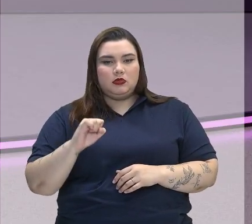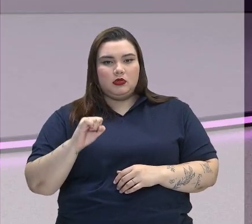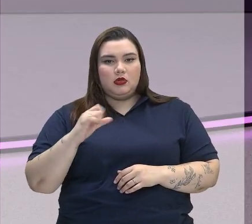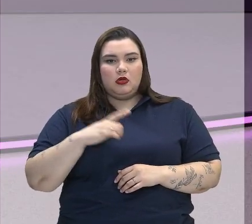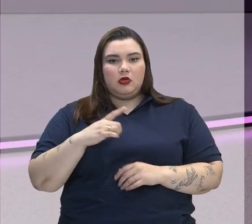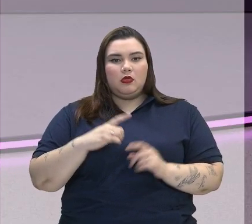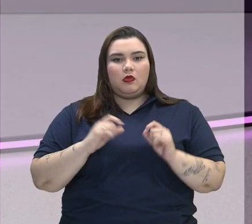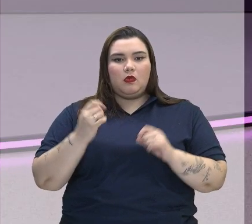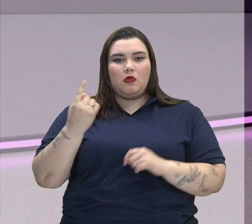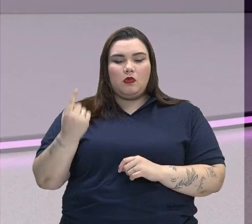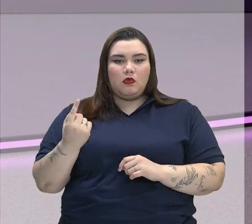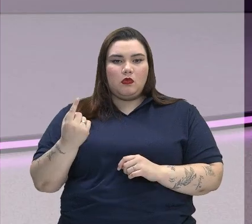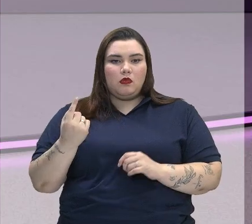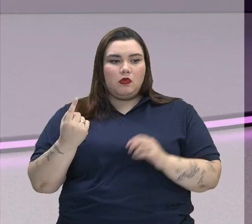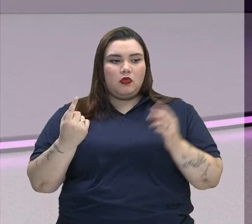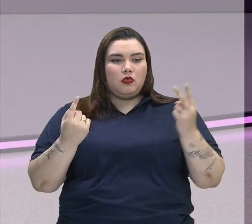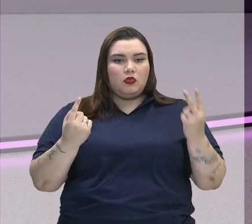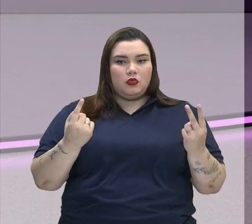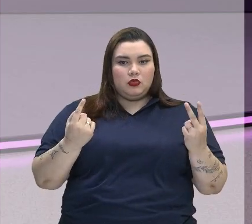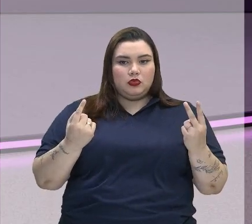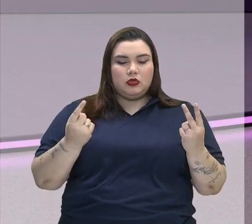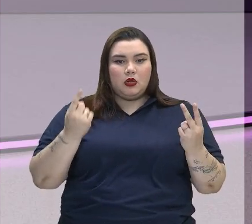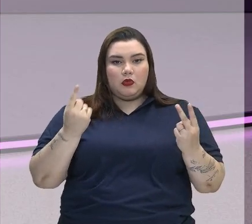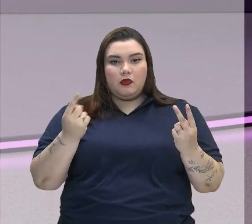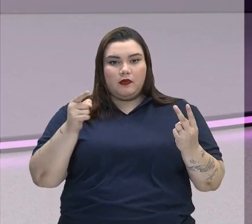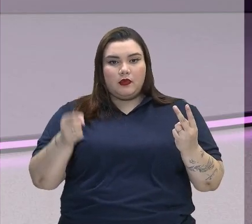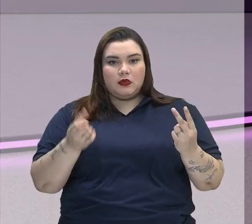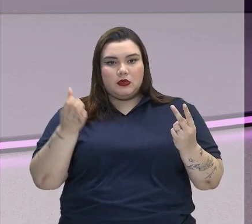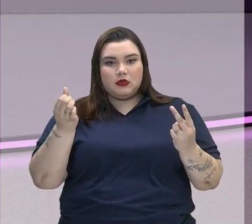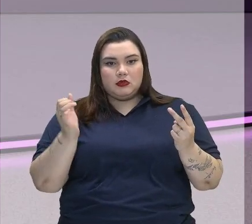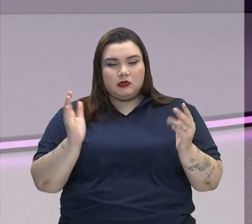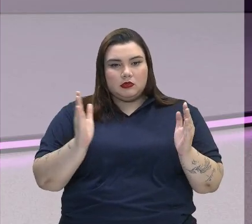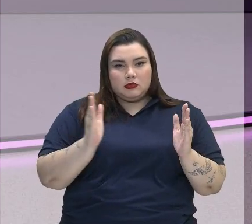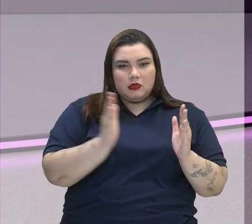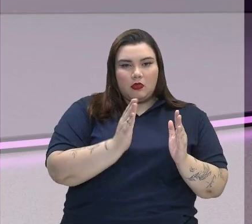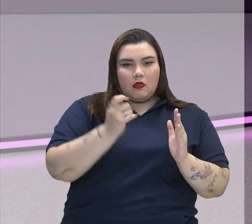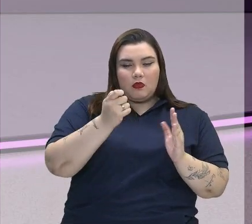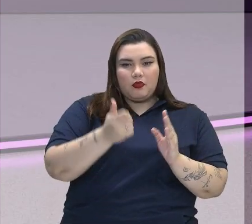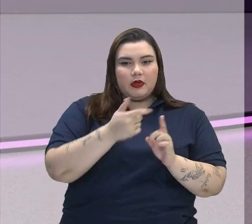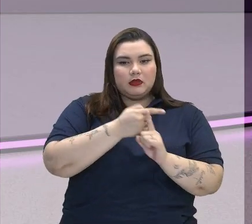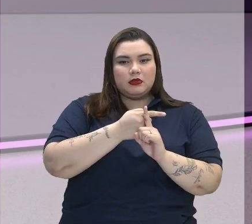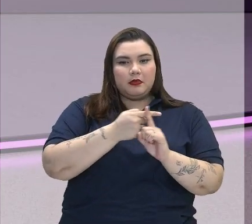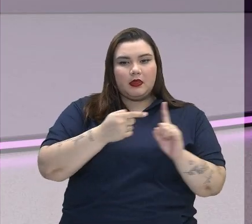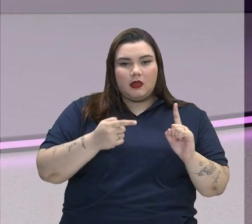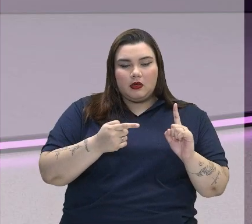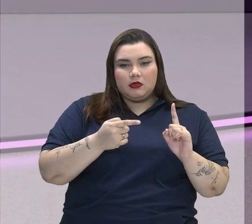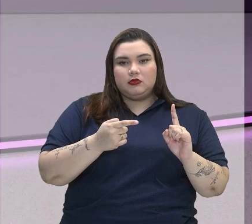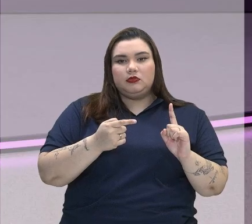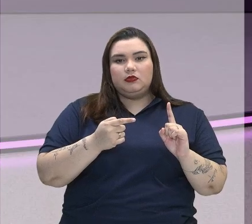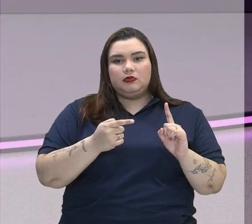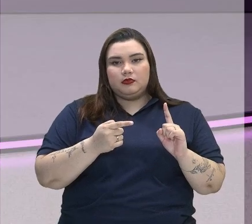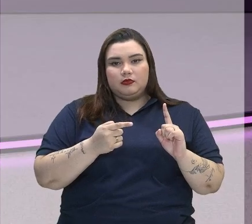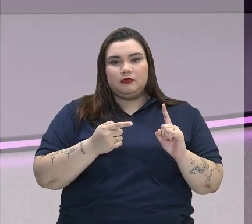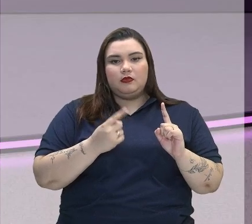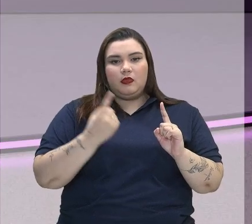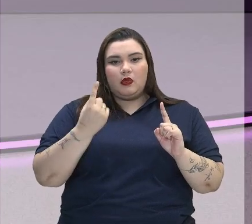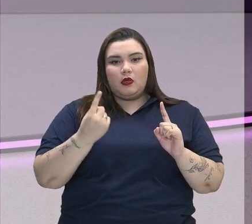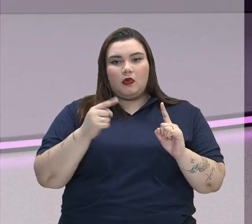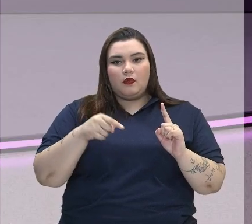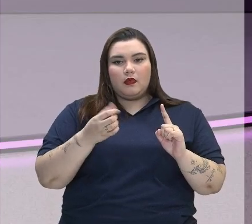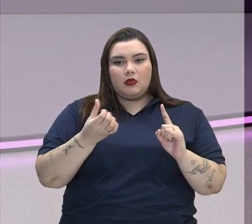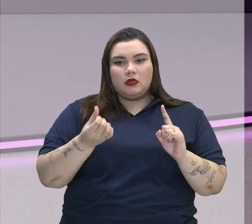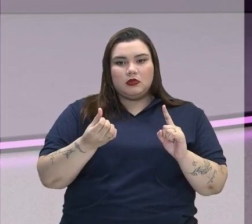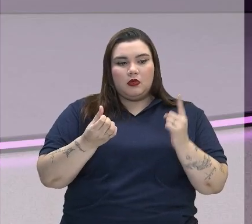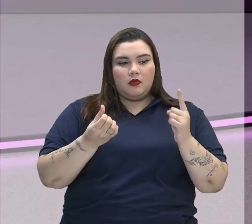1 e 2. Como é 1,6, então ele está bem ali na metade, um pouquinho depois da metade do 1,6